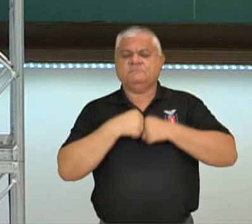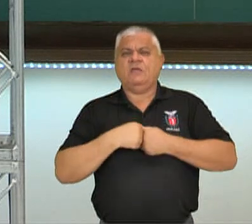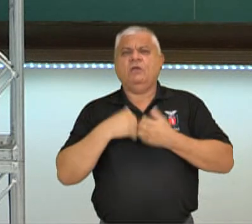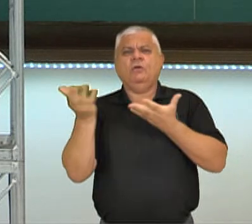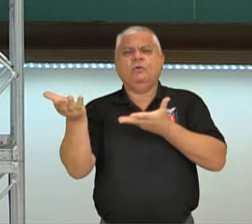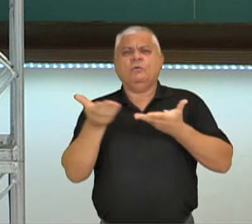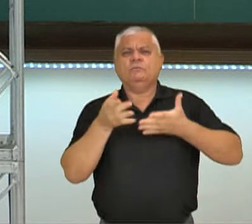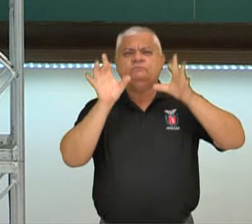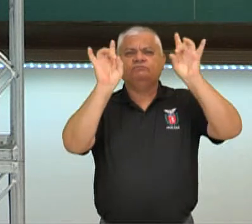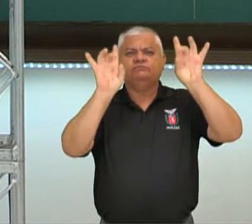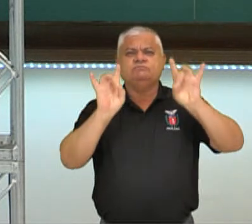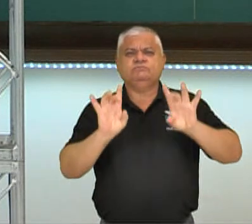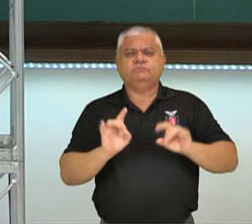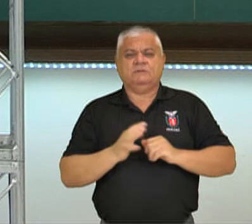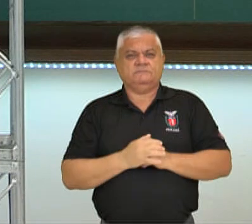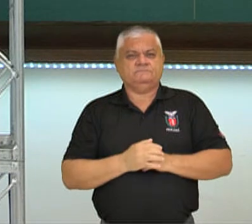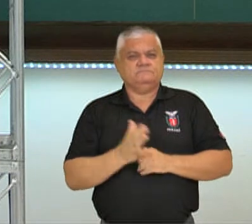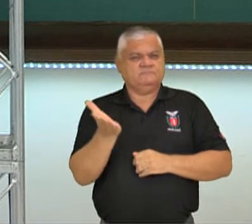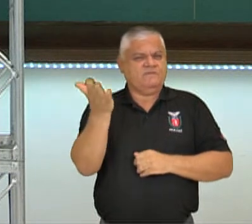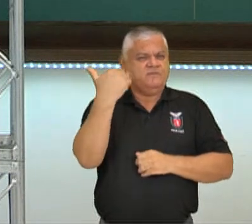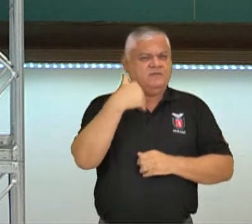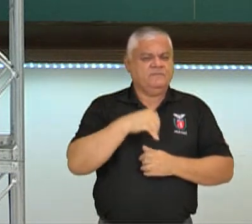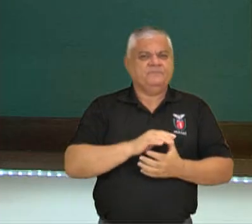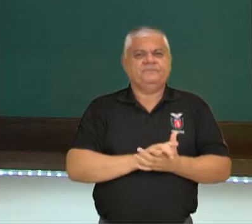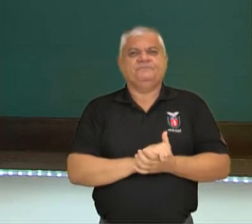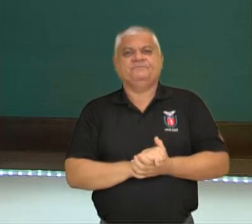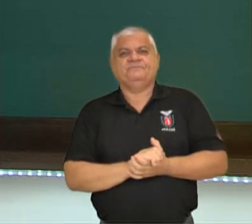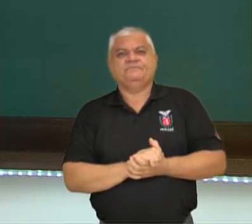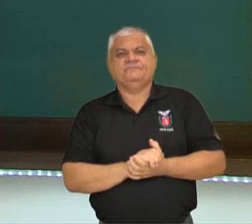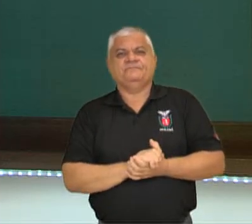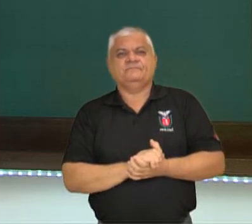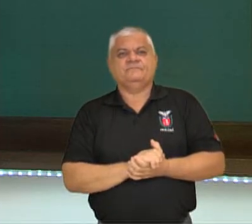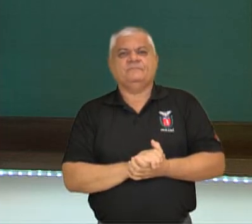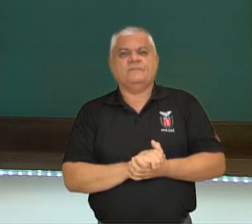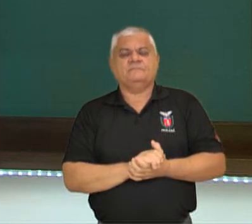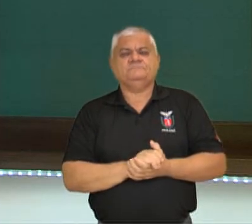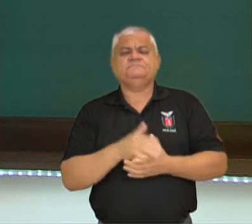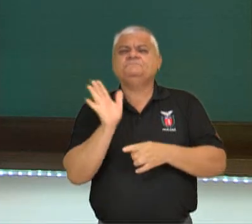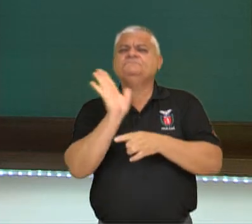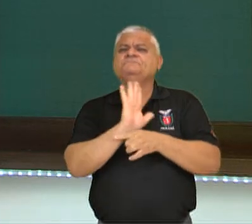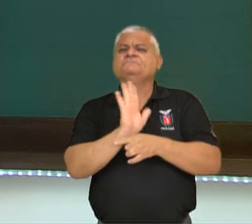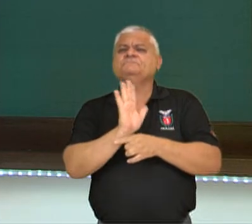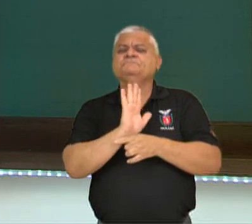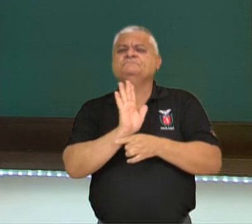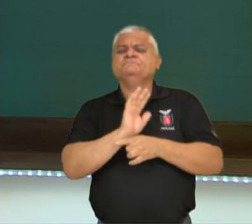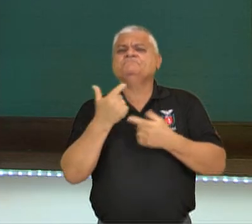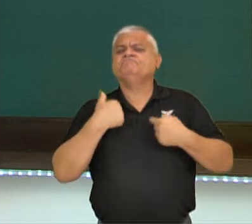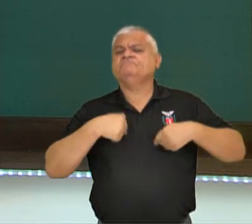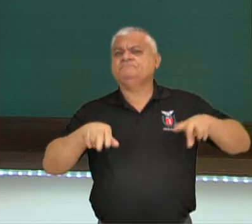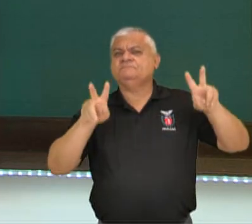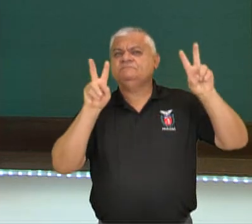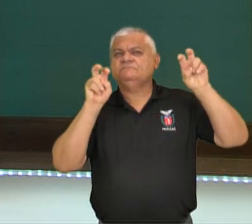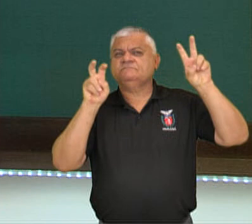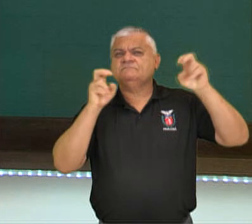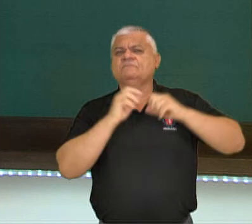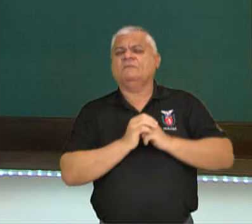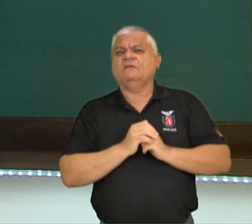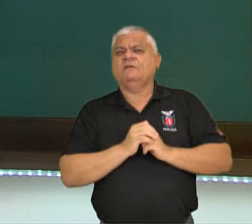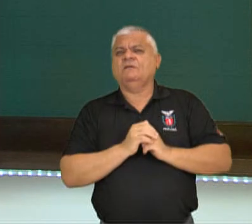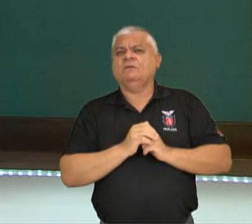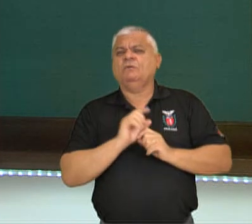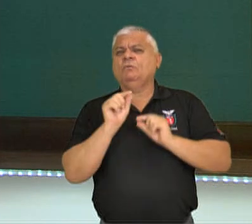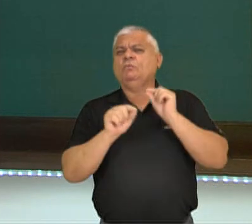especial para vocês, ó. Vem comigo aqui. Nesse vídeo, nós vamos falar um pouquinho sobre